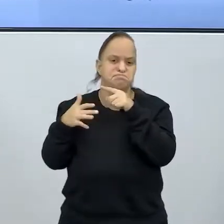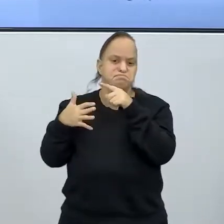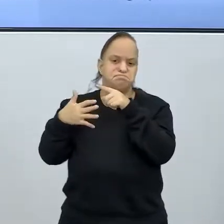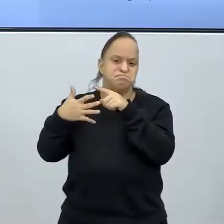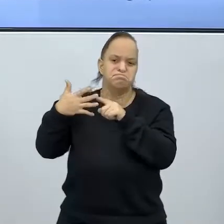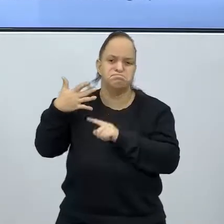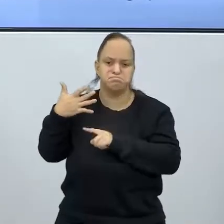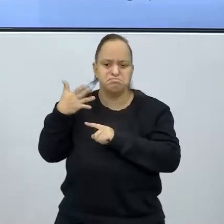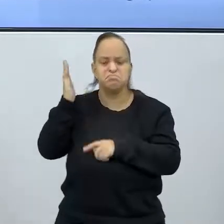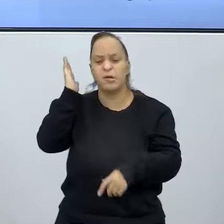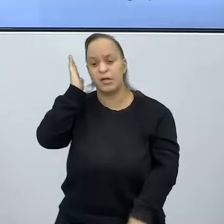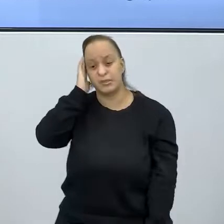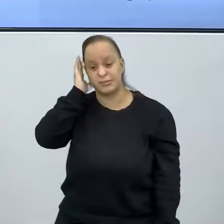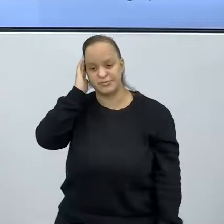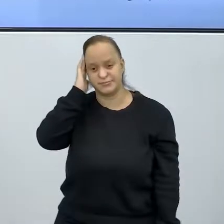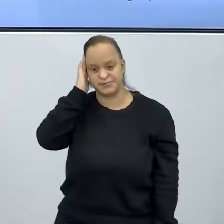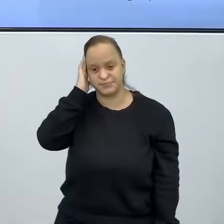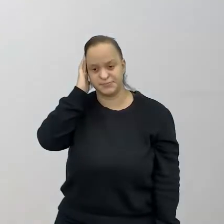O primeiro